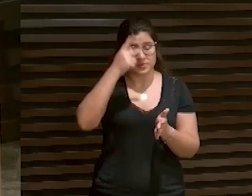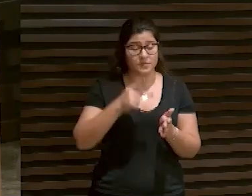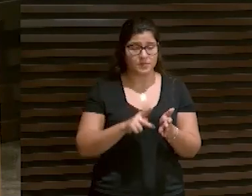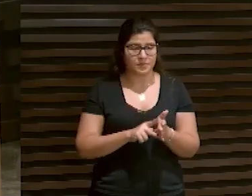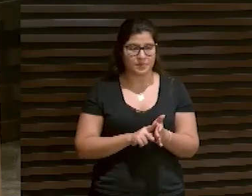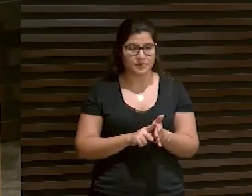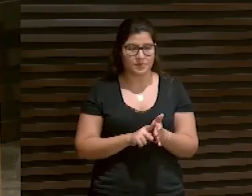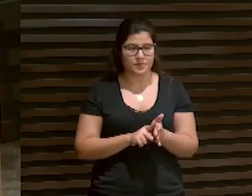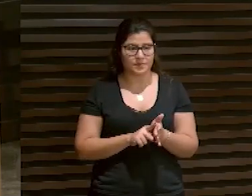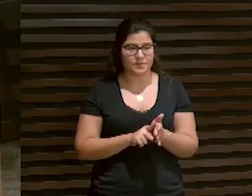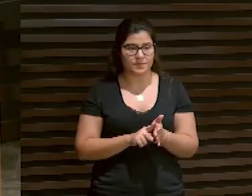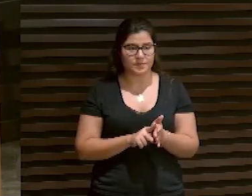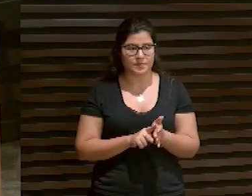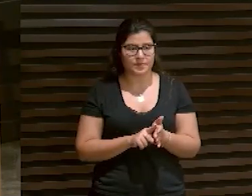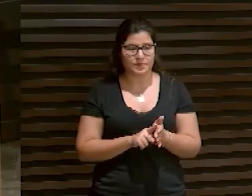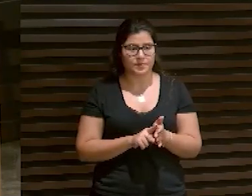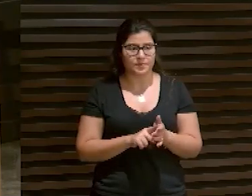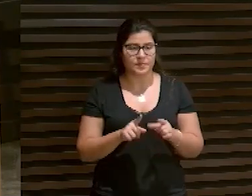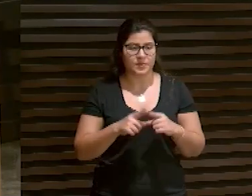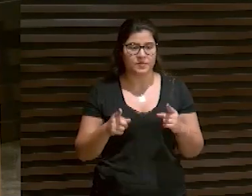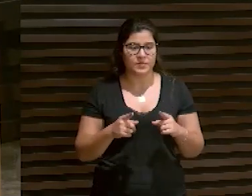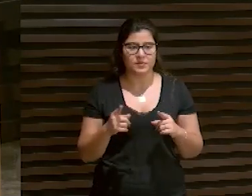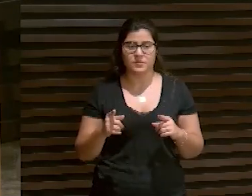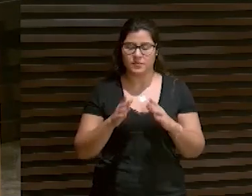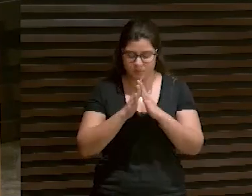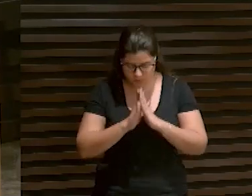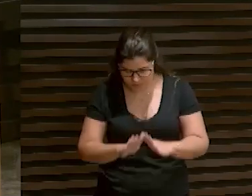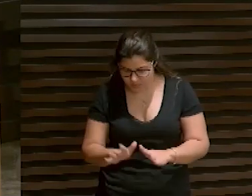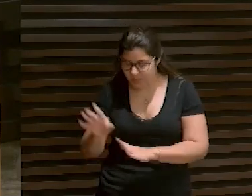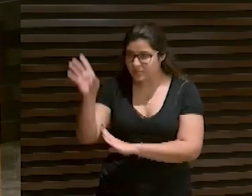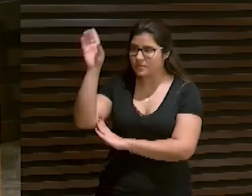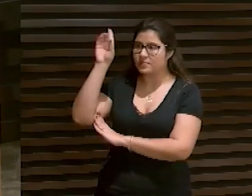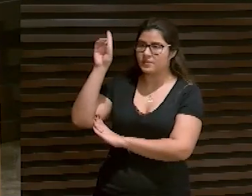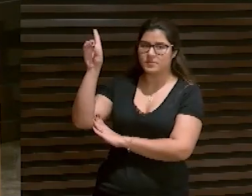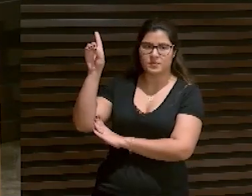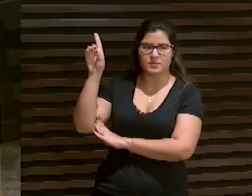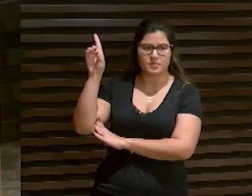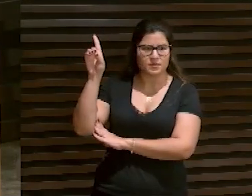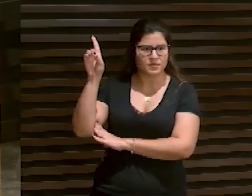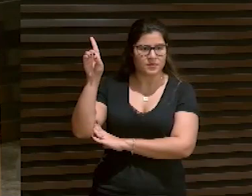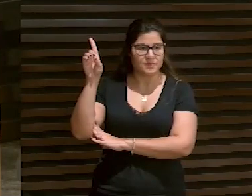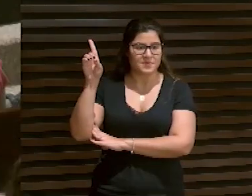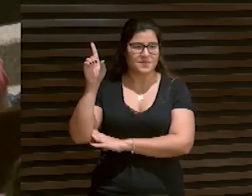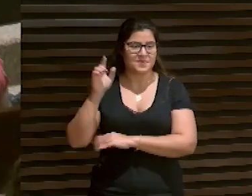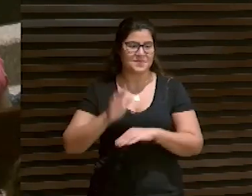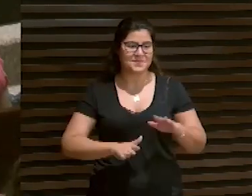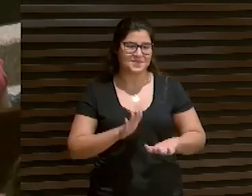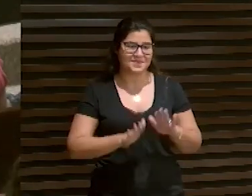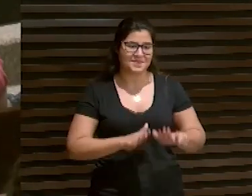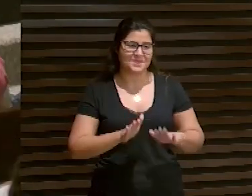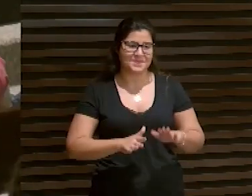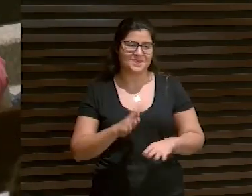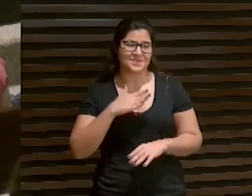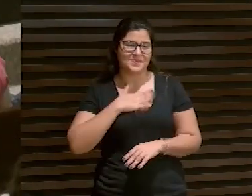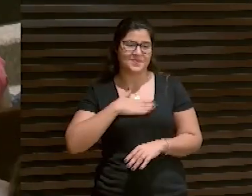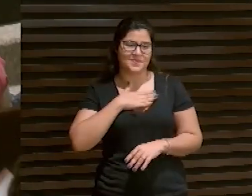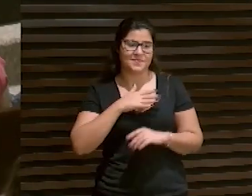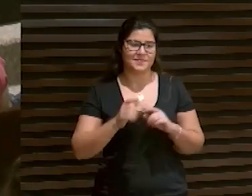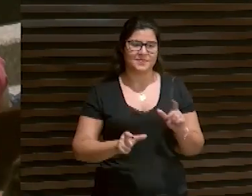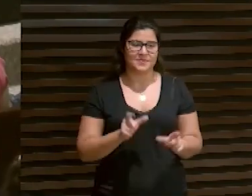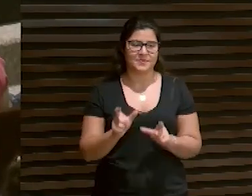Deus. Ou muitas vezes gostamos das pessoas e amamos as coisas. Ou seja, os nossos amores, eles